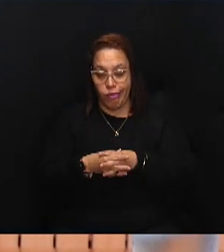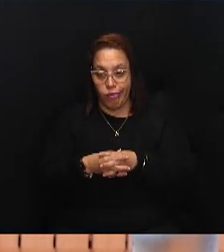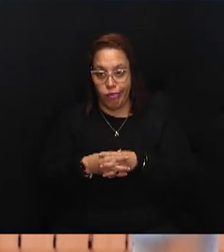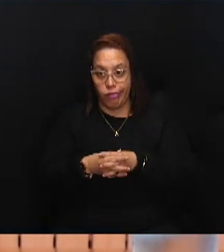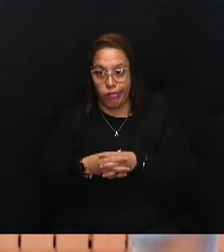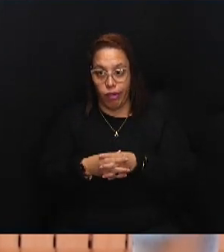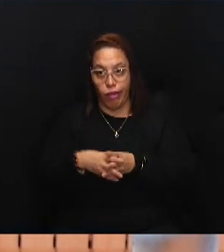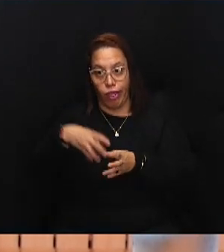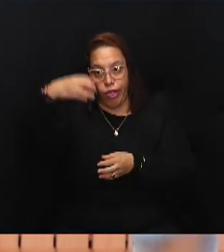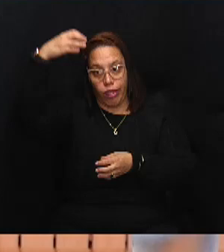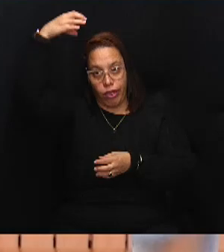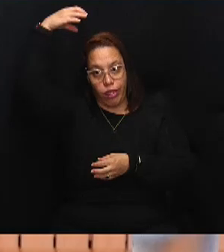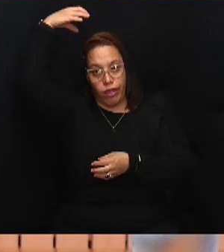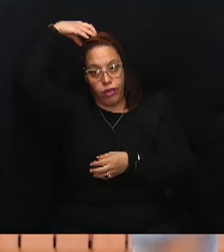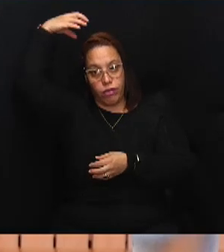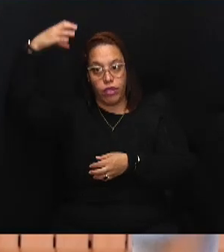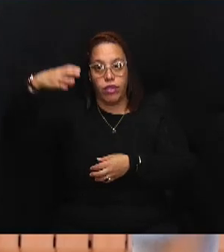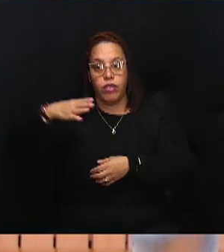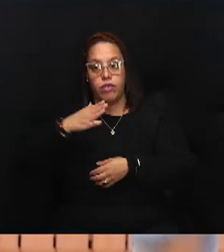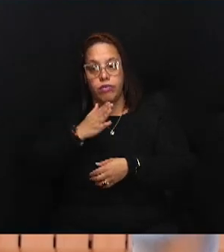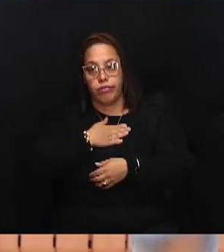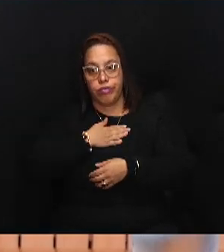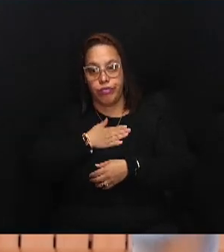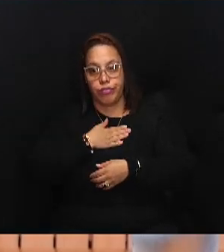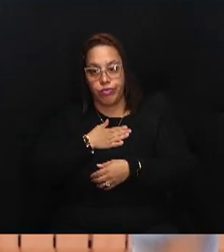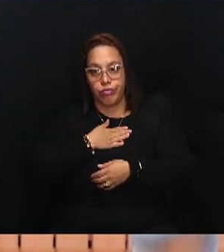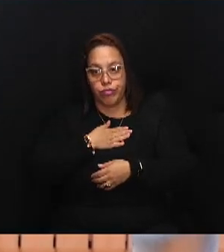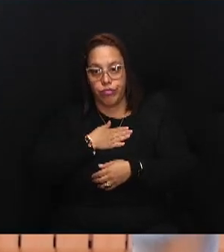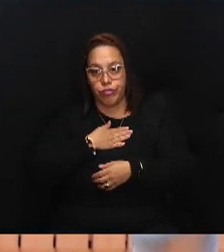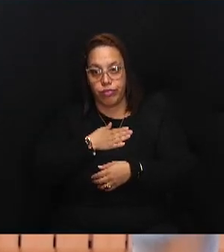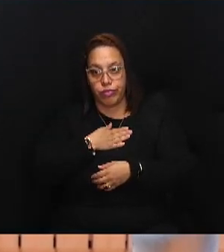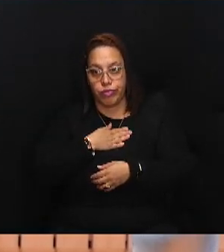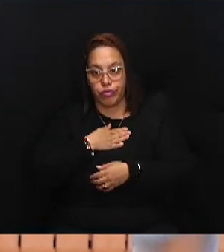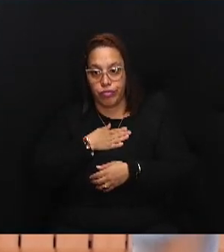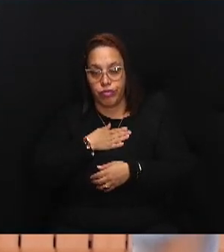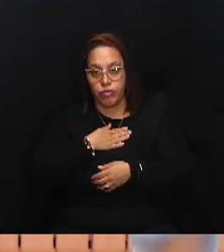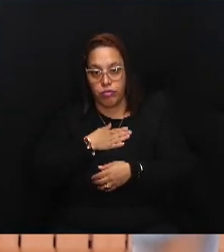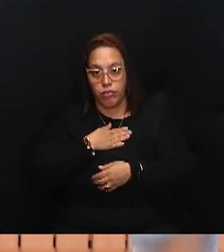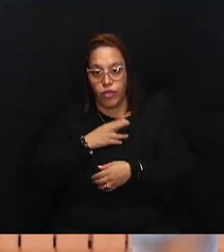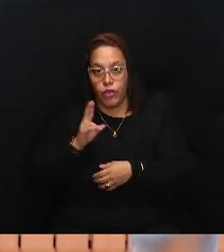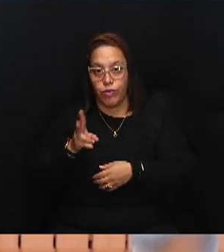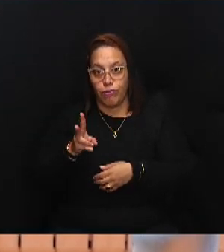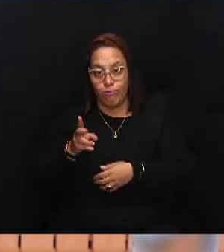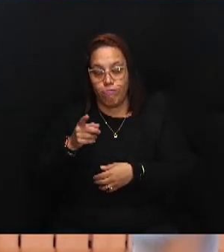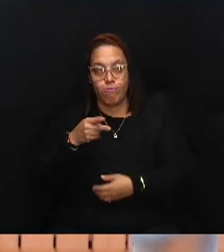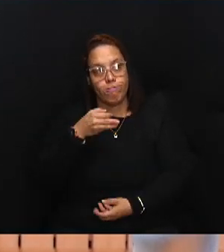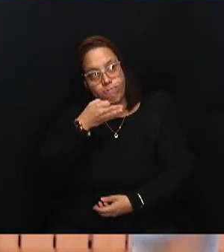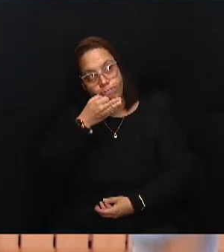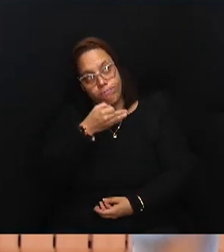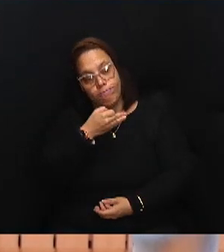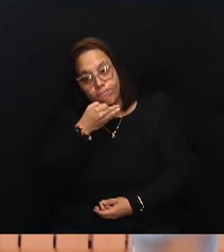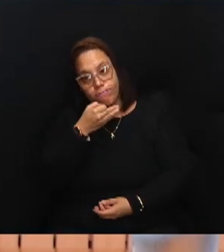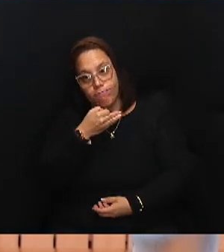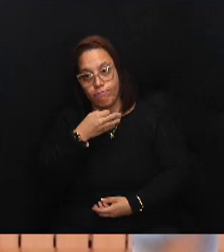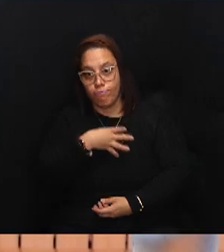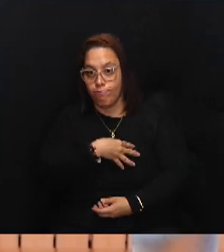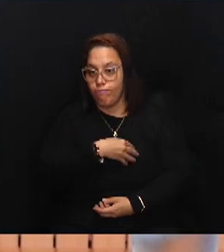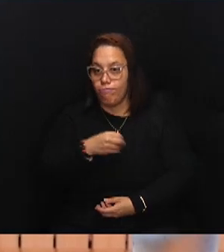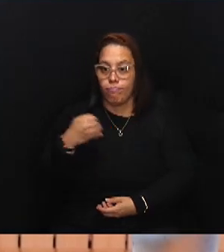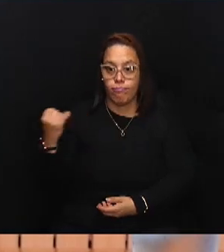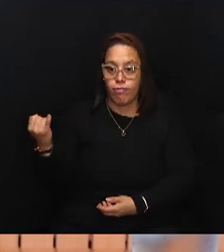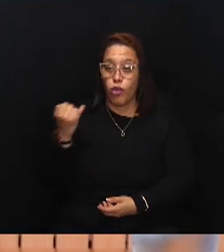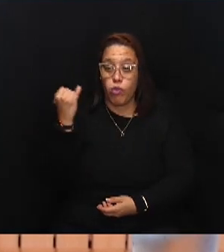de idade, as pessoas hoje que às vezes falam assim que eu sempre sou daquela opinião. Os